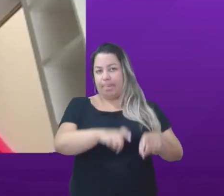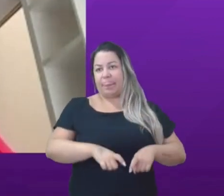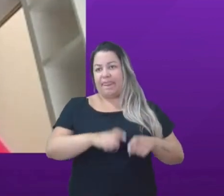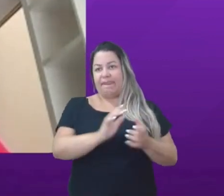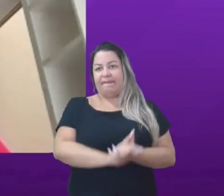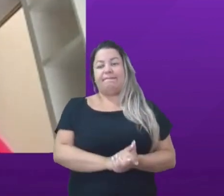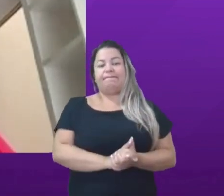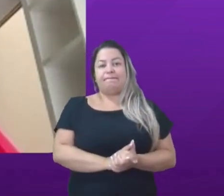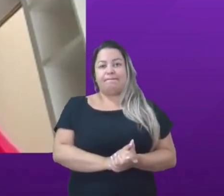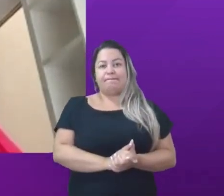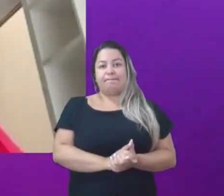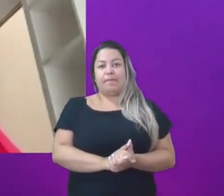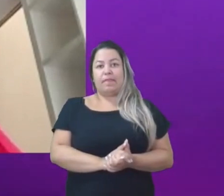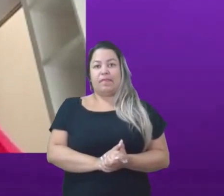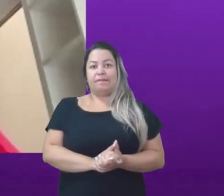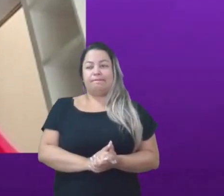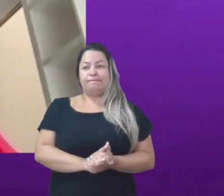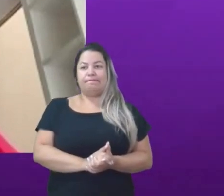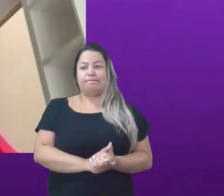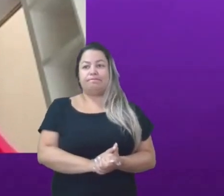Censo Agropecuário. E esses